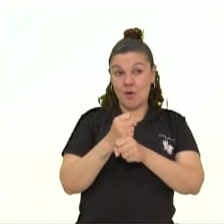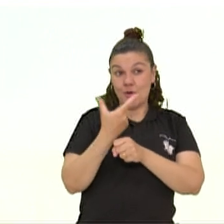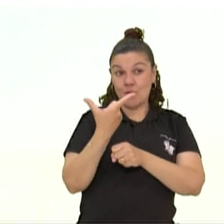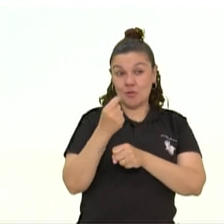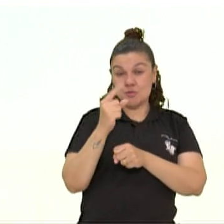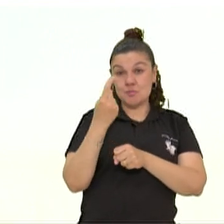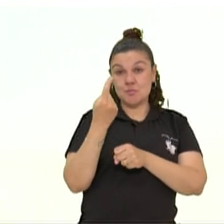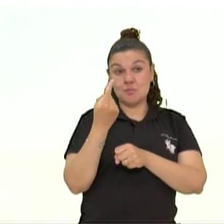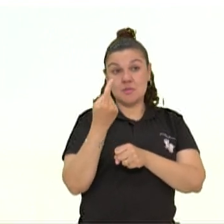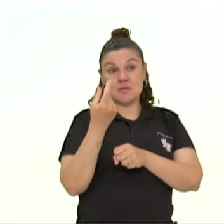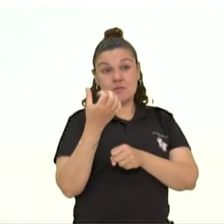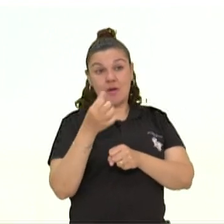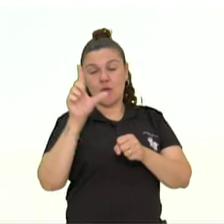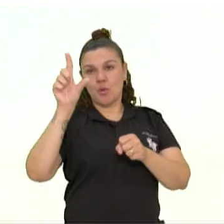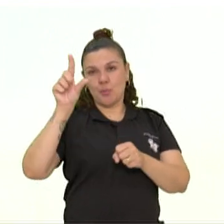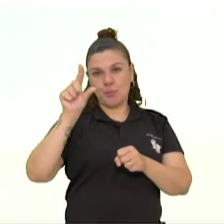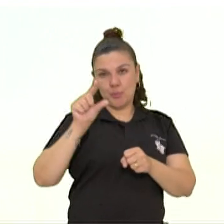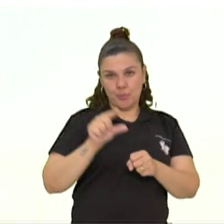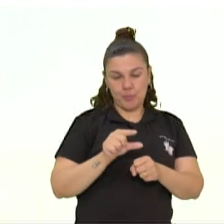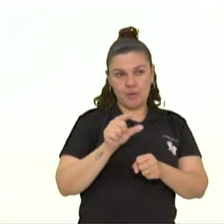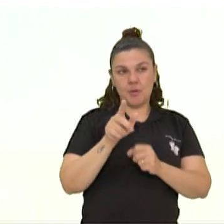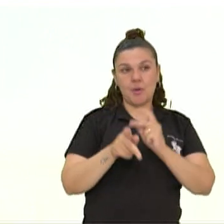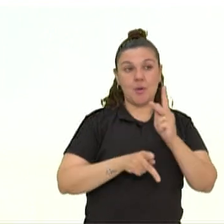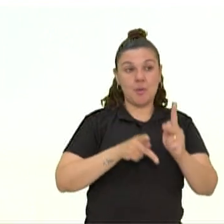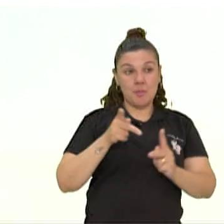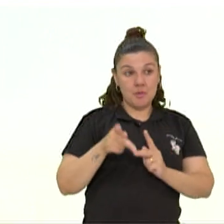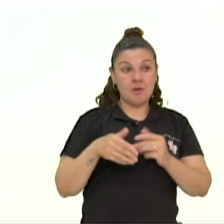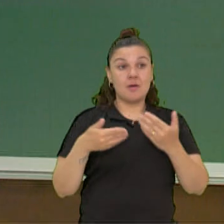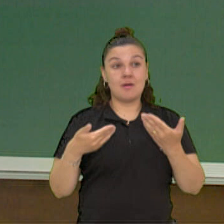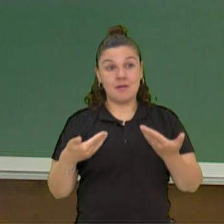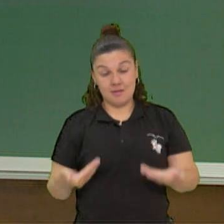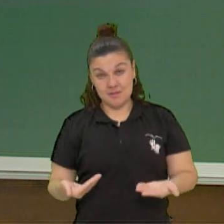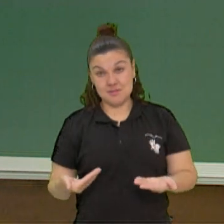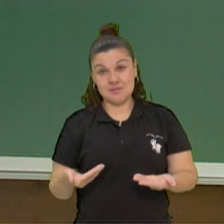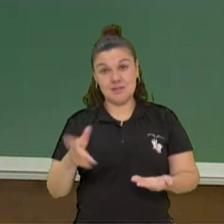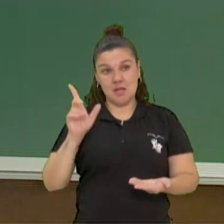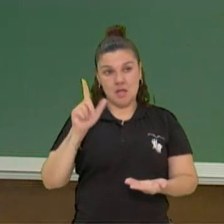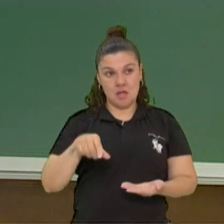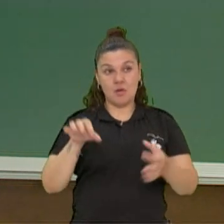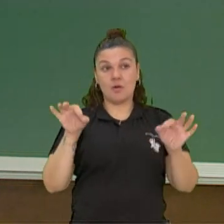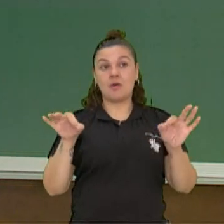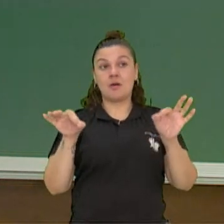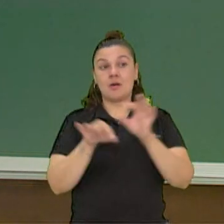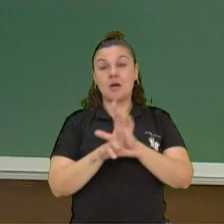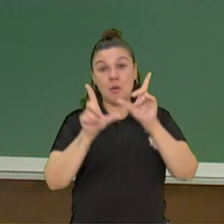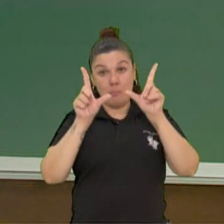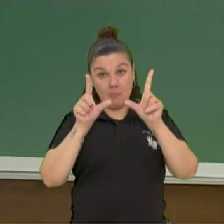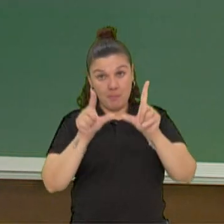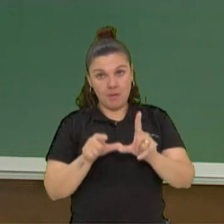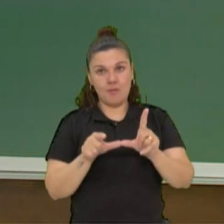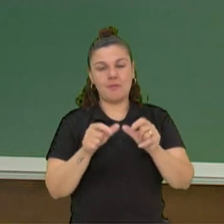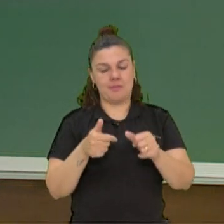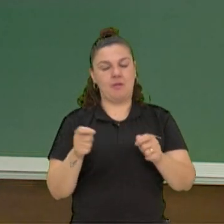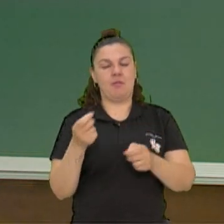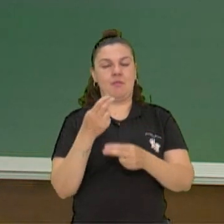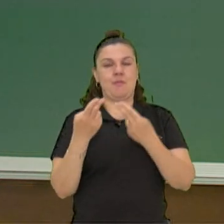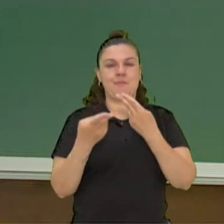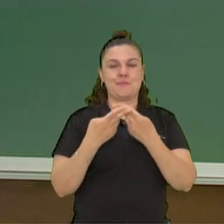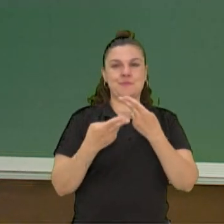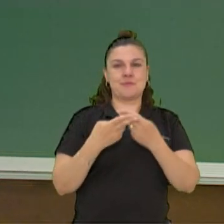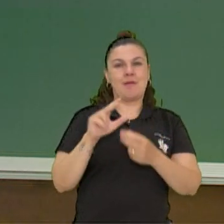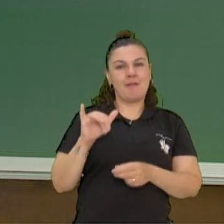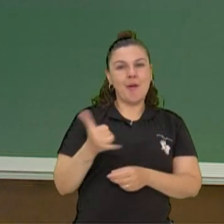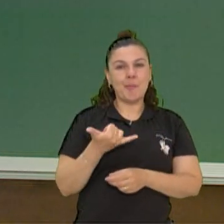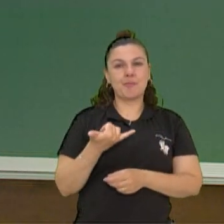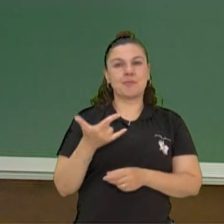um decréscimo da população. Essa é outra solução que pode ser utilizada. Está